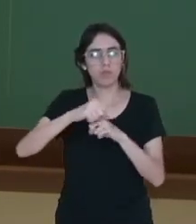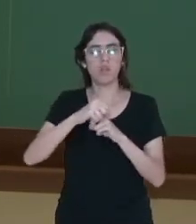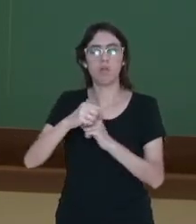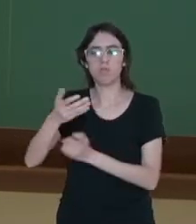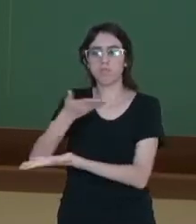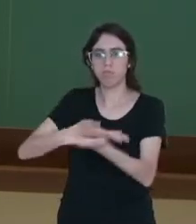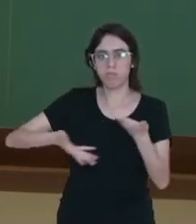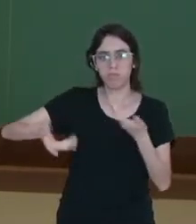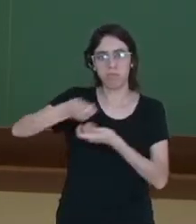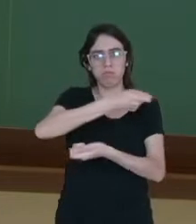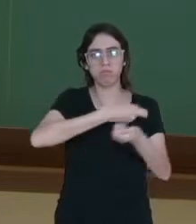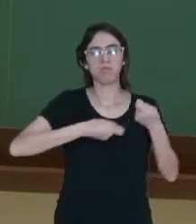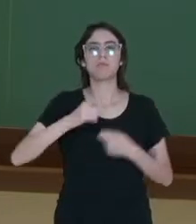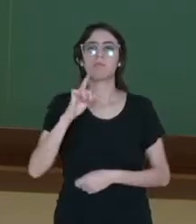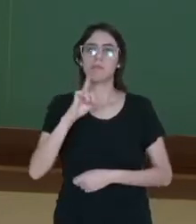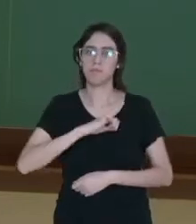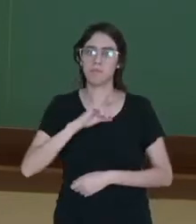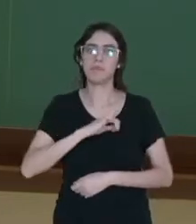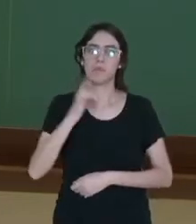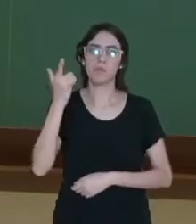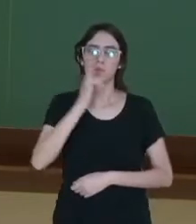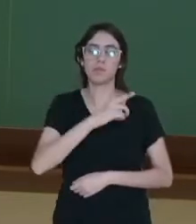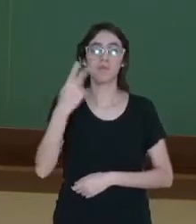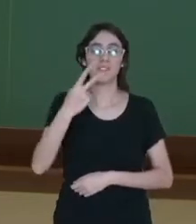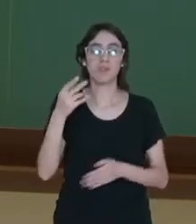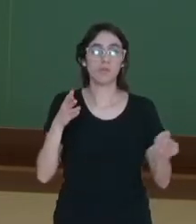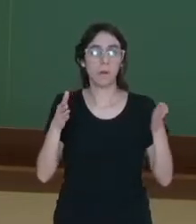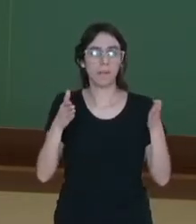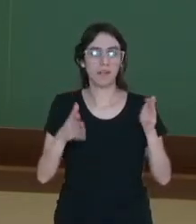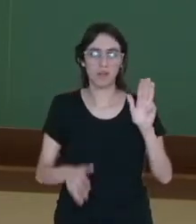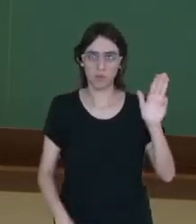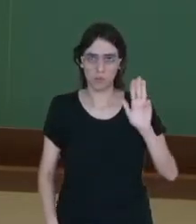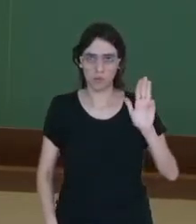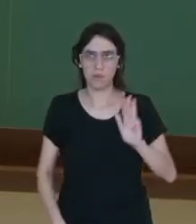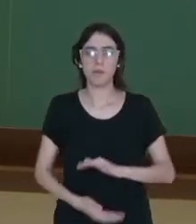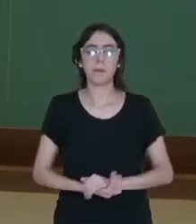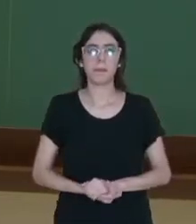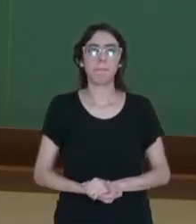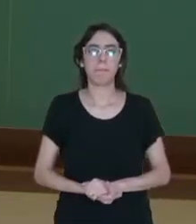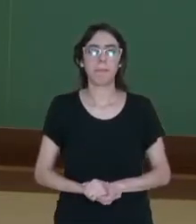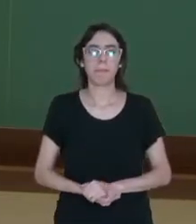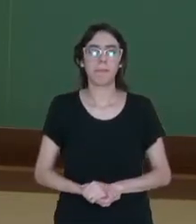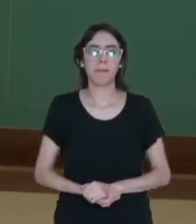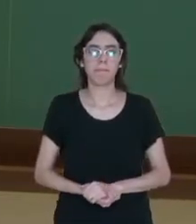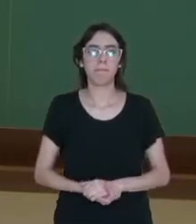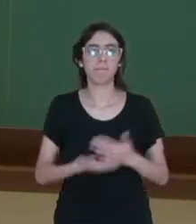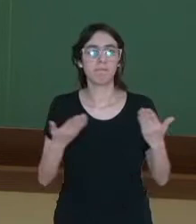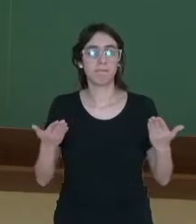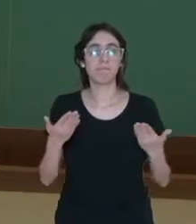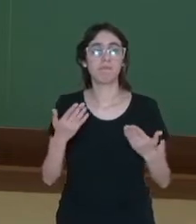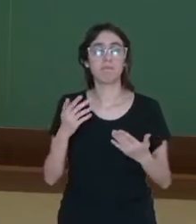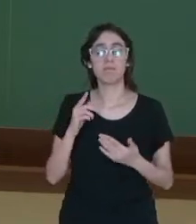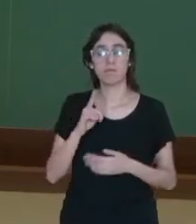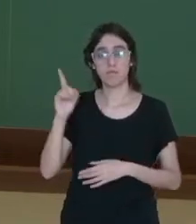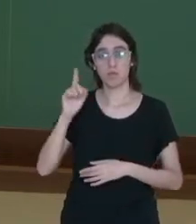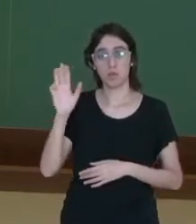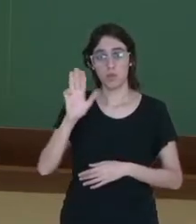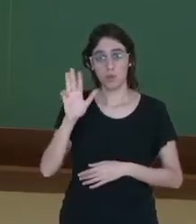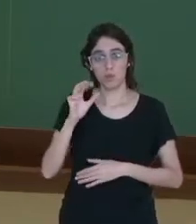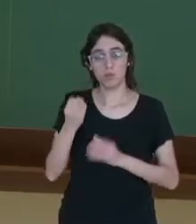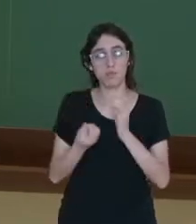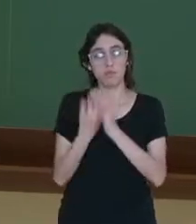destaques novamente de seu governo, agora num segundo mandato. Então, os programas sociais que